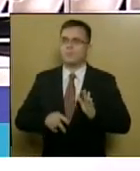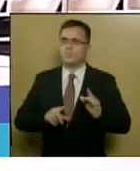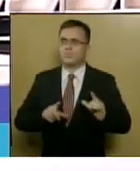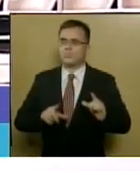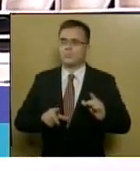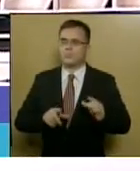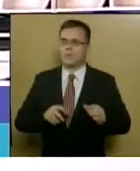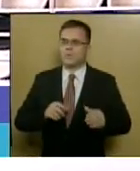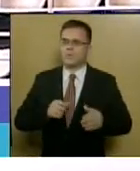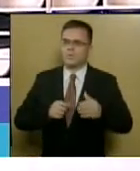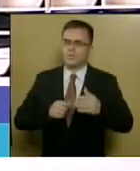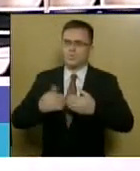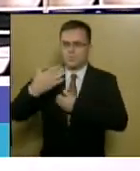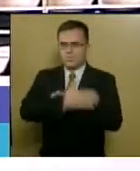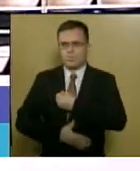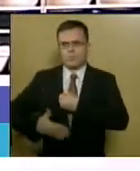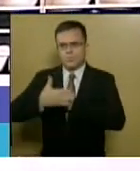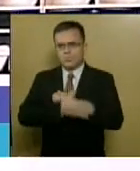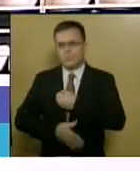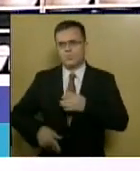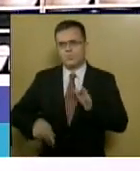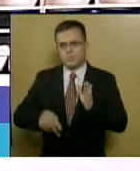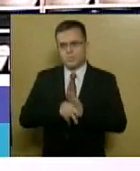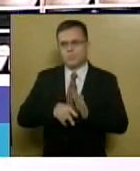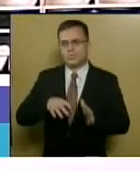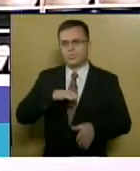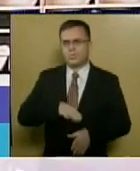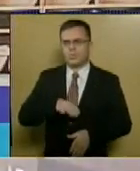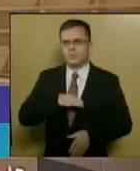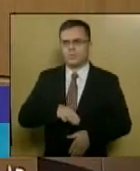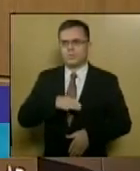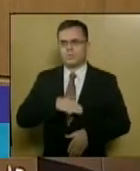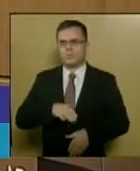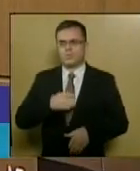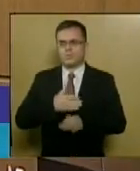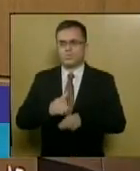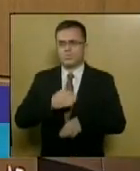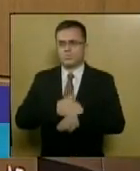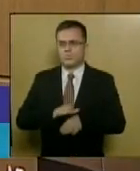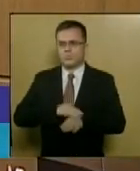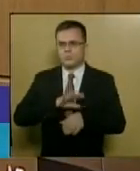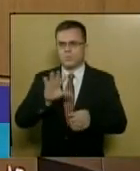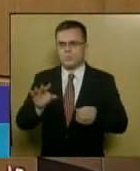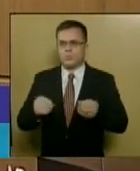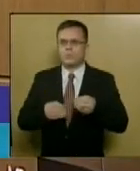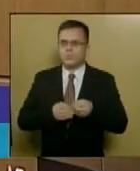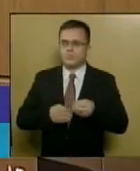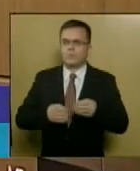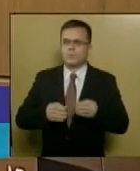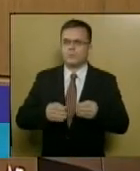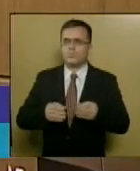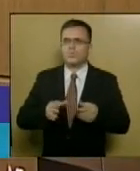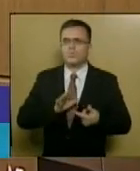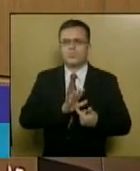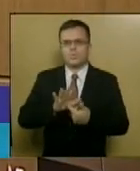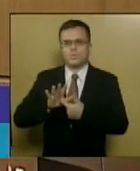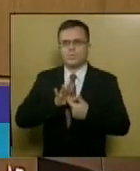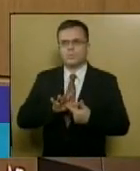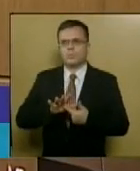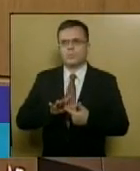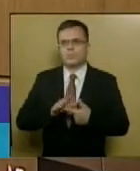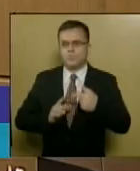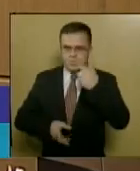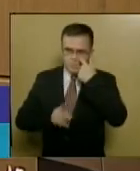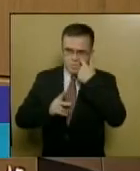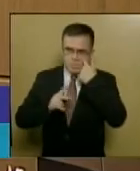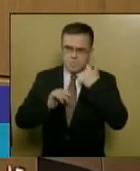português, filetado de ouro, com campo de branco, representativo de integridade, carregado de um pinheiro